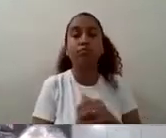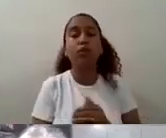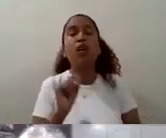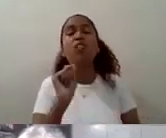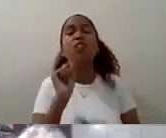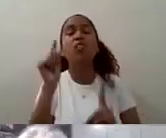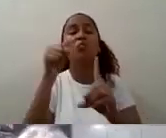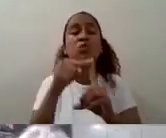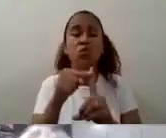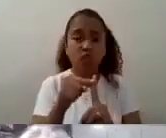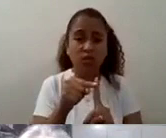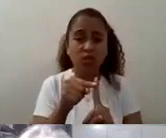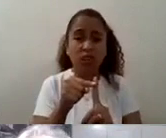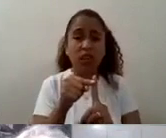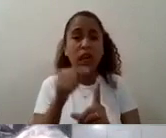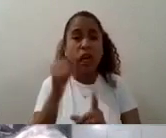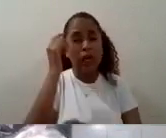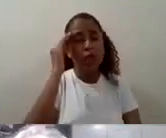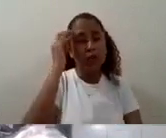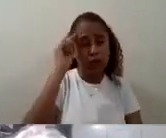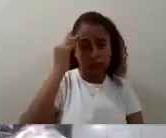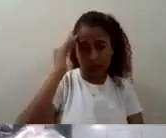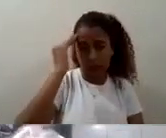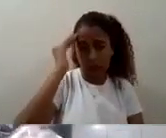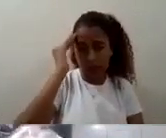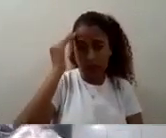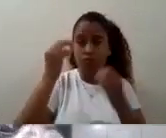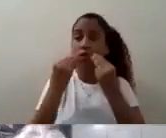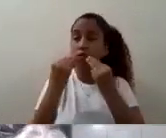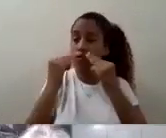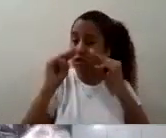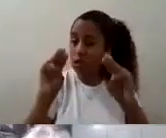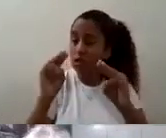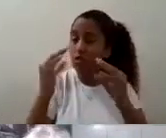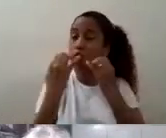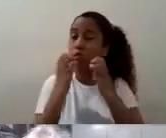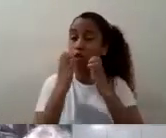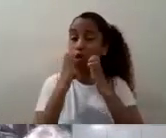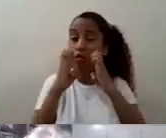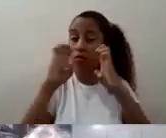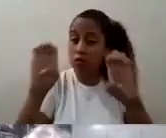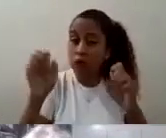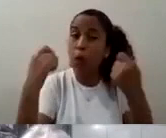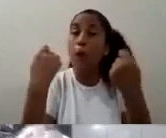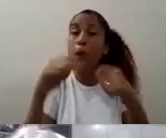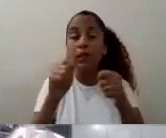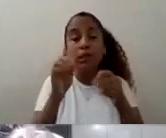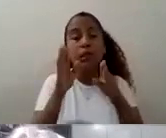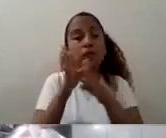aprofundar a compreensão de que a missão e a evangelização devem ser orientadas para o que